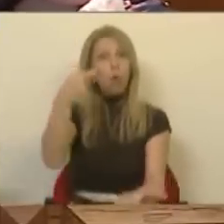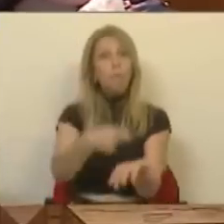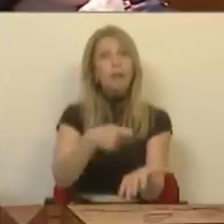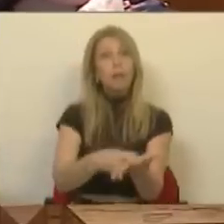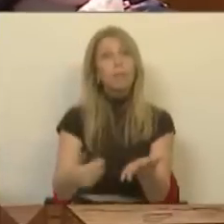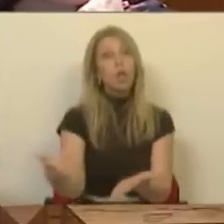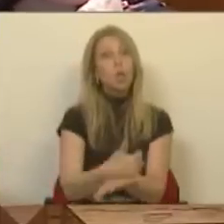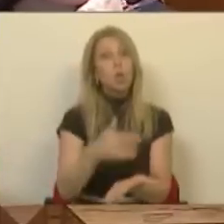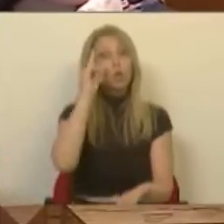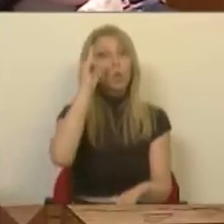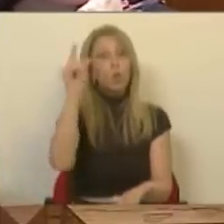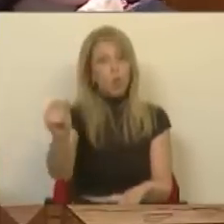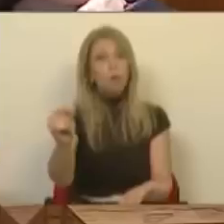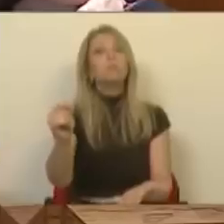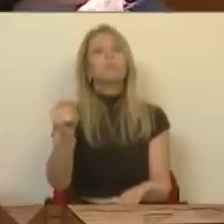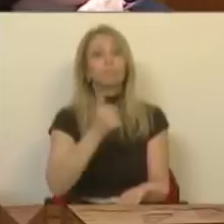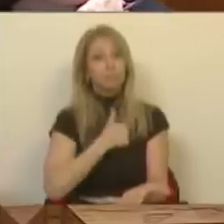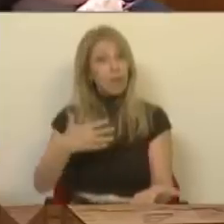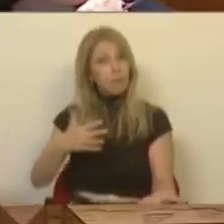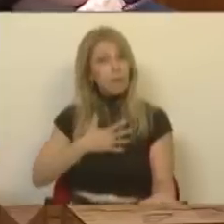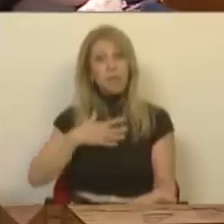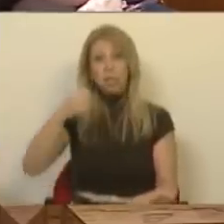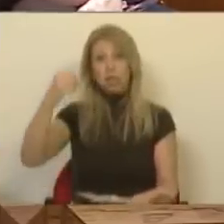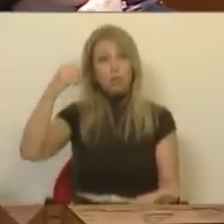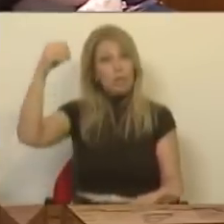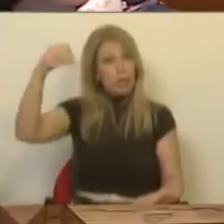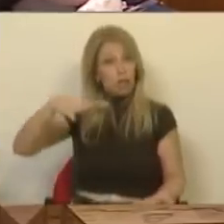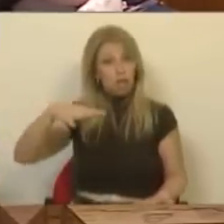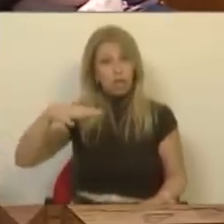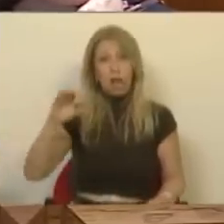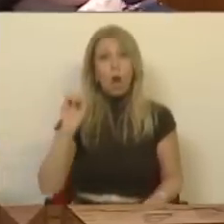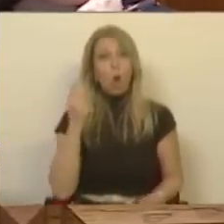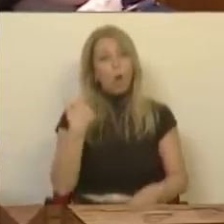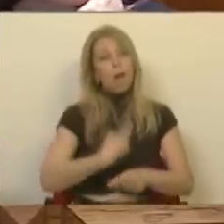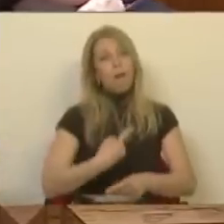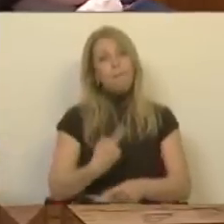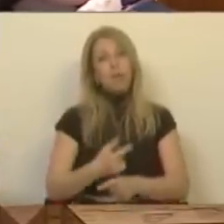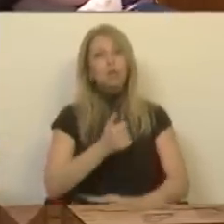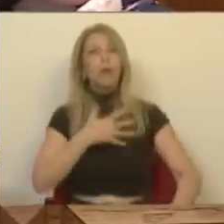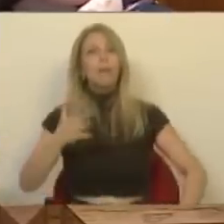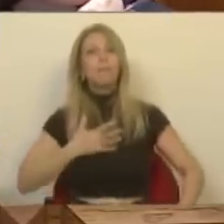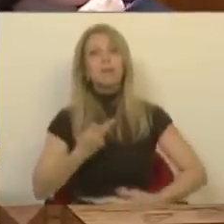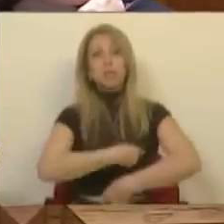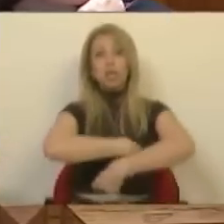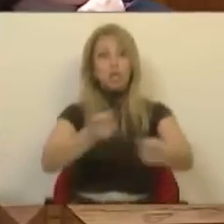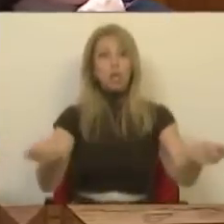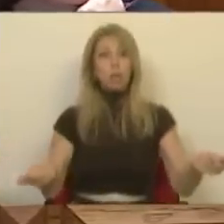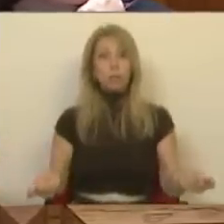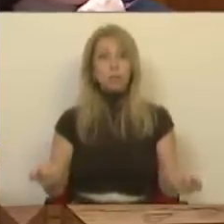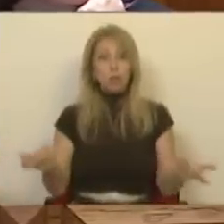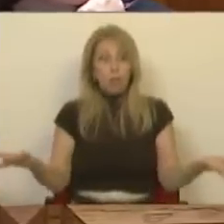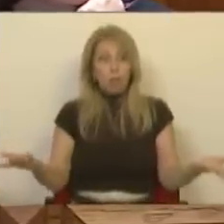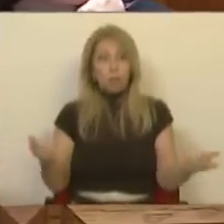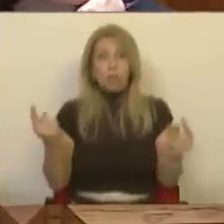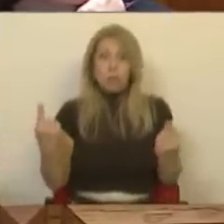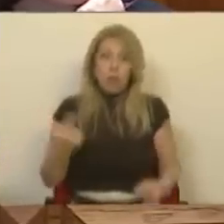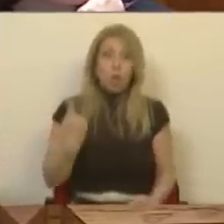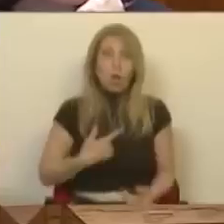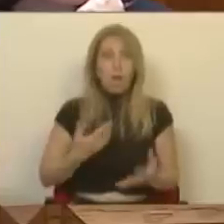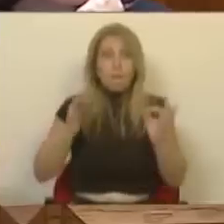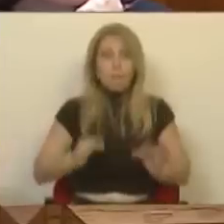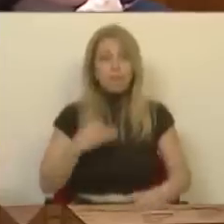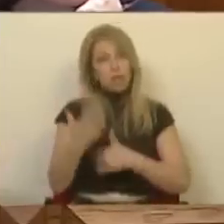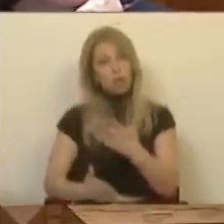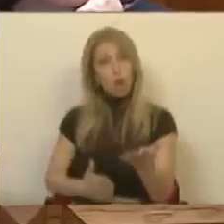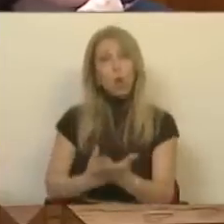dos lucrosivos quer das empresas de energia quer das empresas de Distribuição e temos que continuar a agir